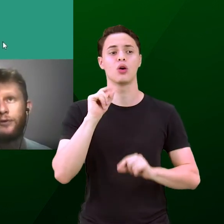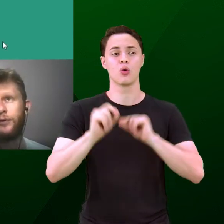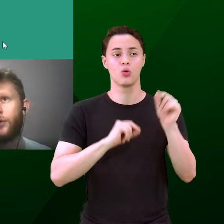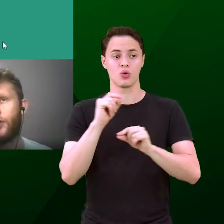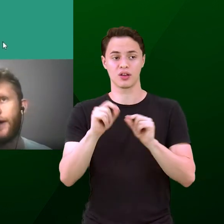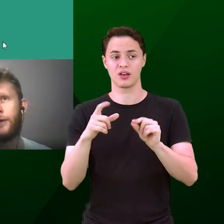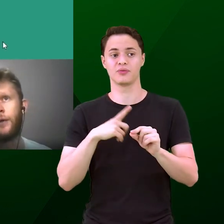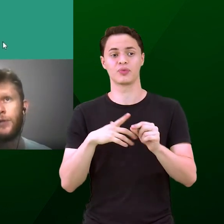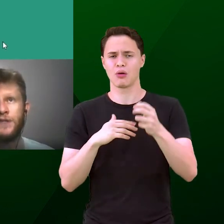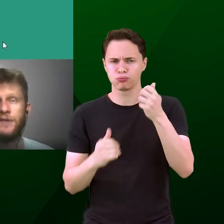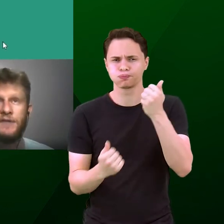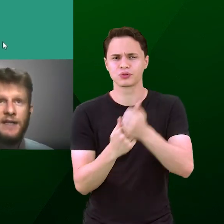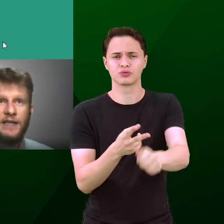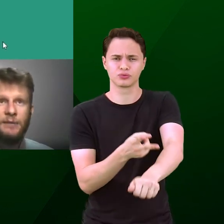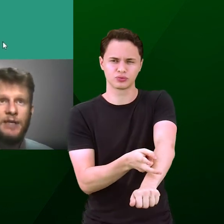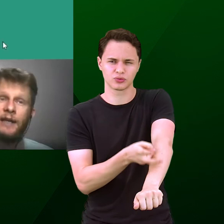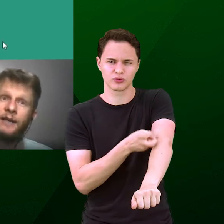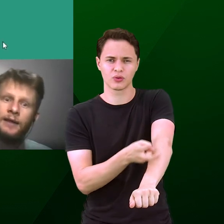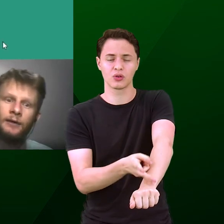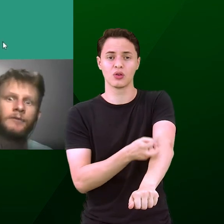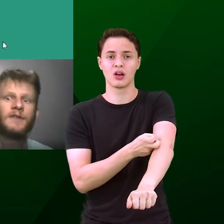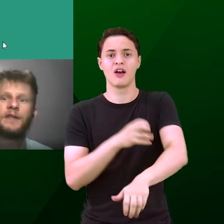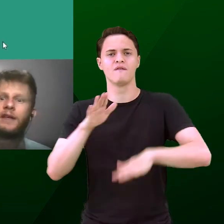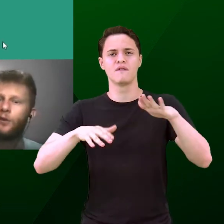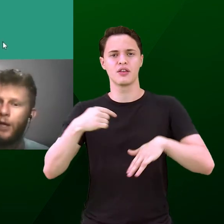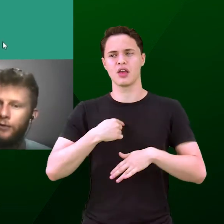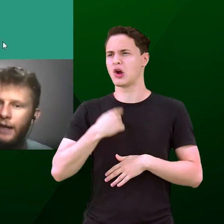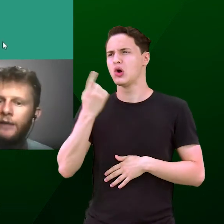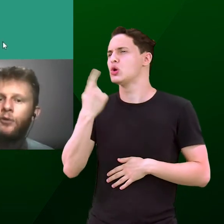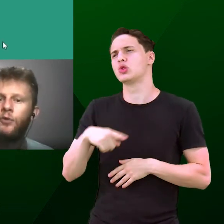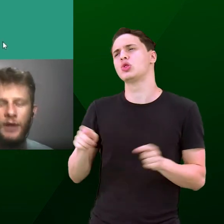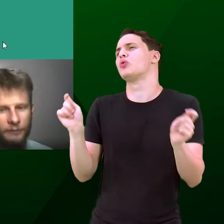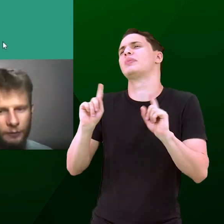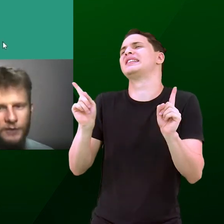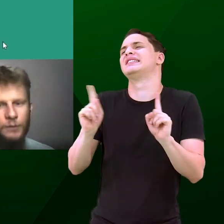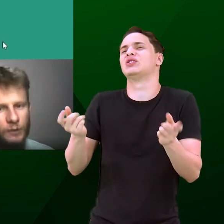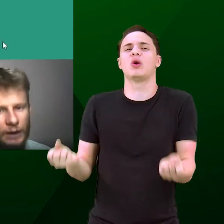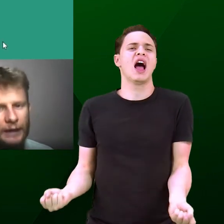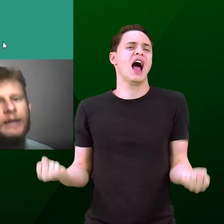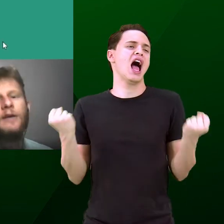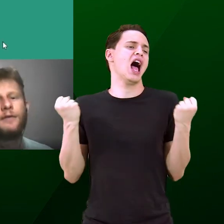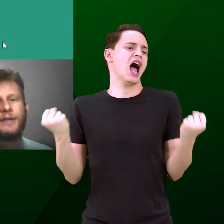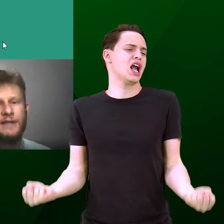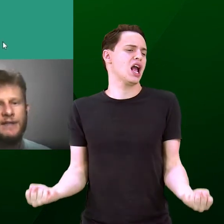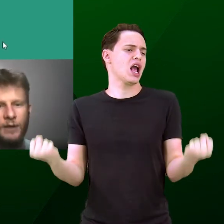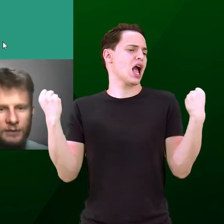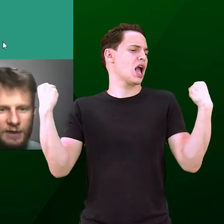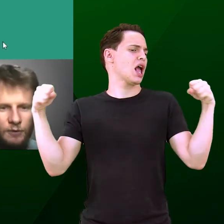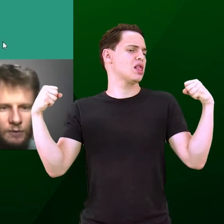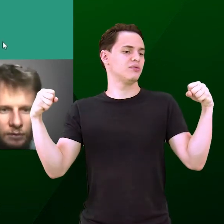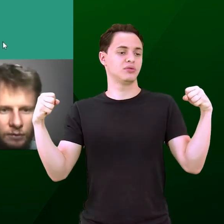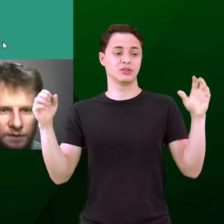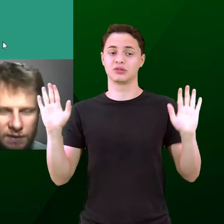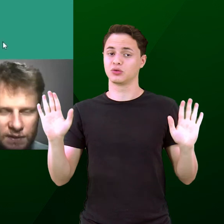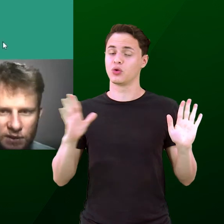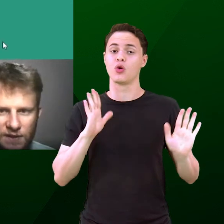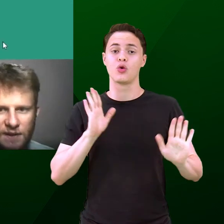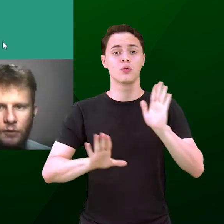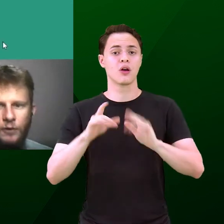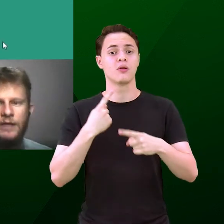forçando, e daí surgem lesões que às vezes tu nem imagina de onde vieram. Uma dor do joelho que não para mais, uma dor